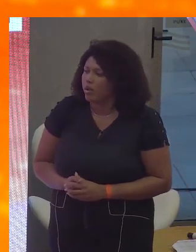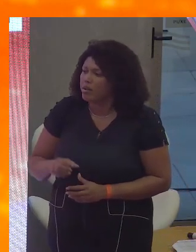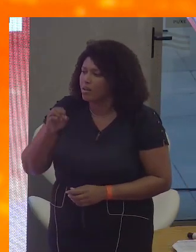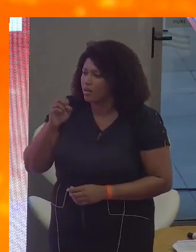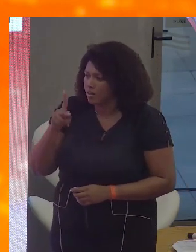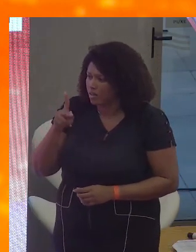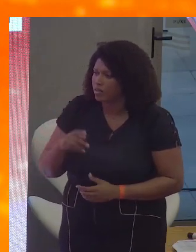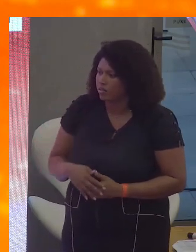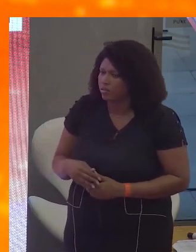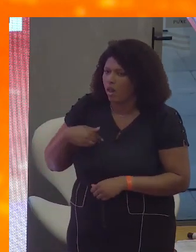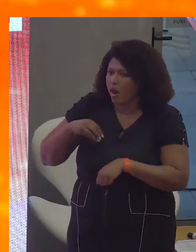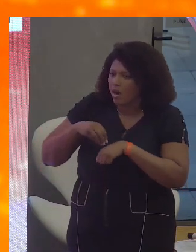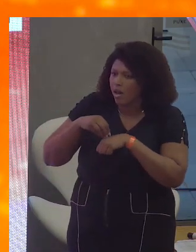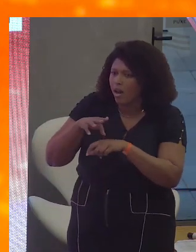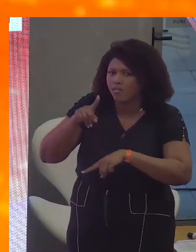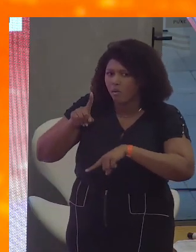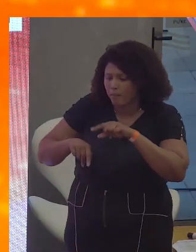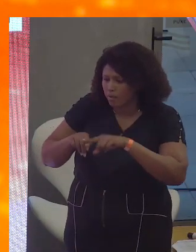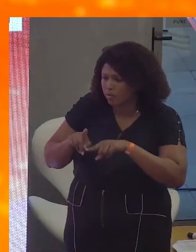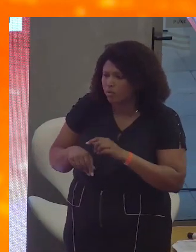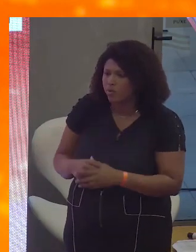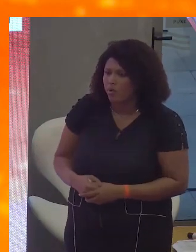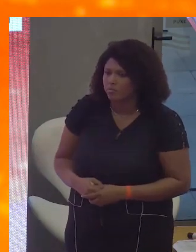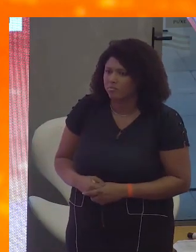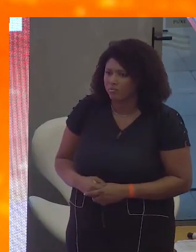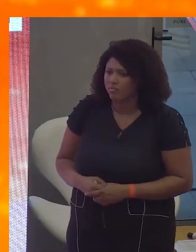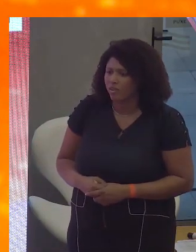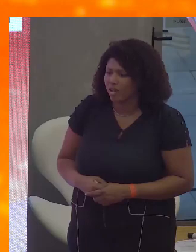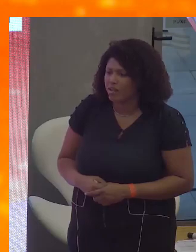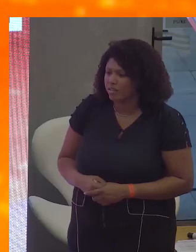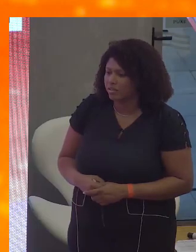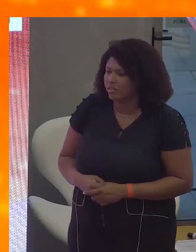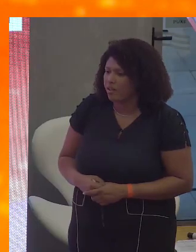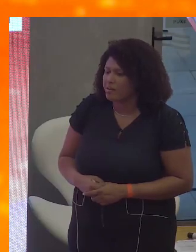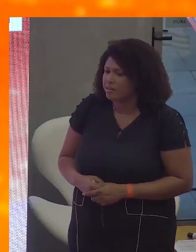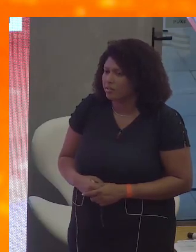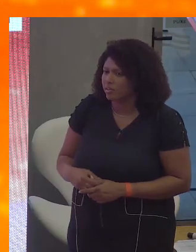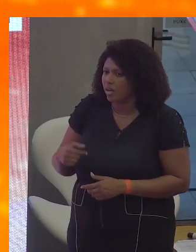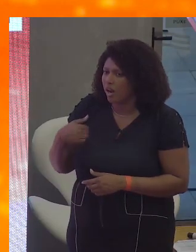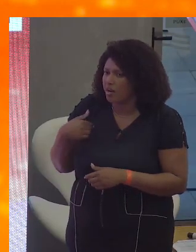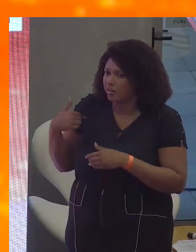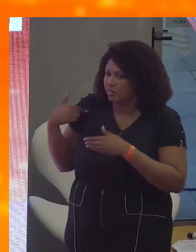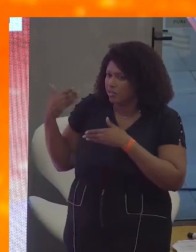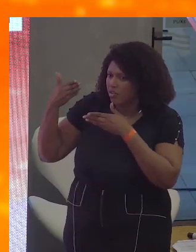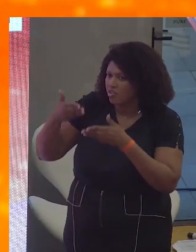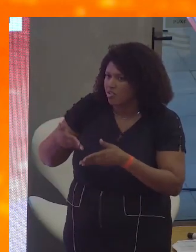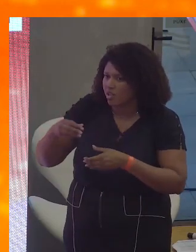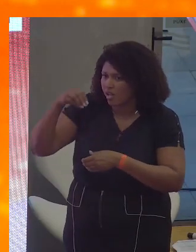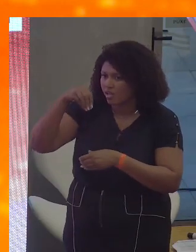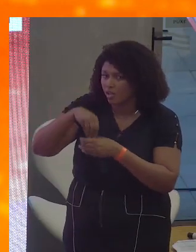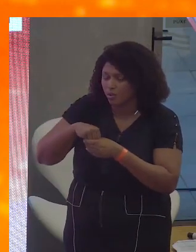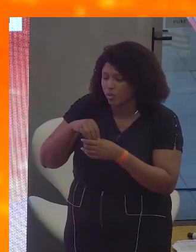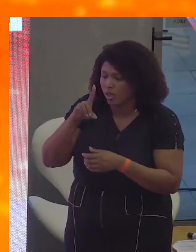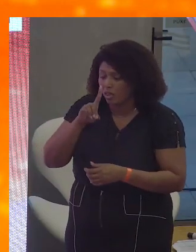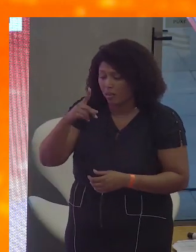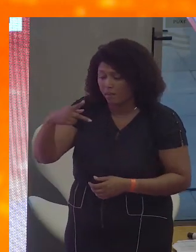ok? Levo um produto produzido pelo professor José Carlos, entro junto ao Departamento